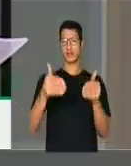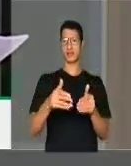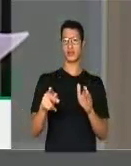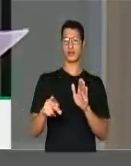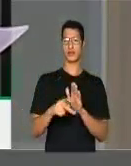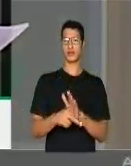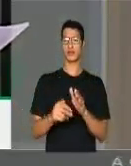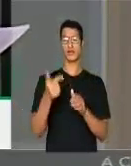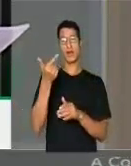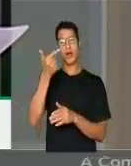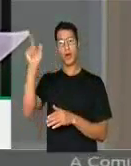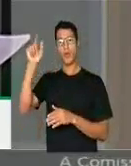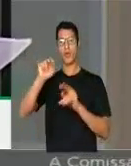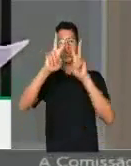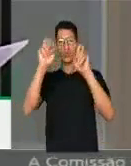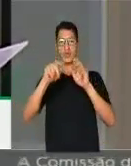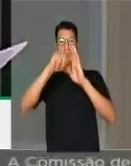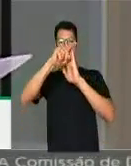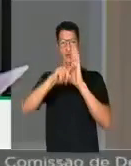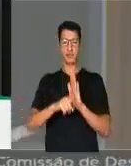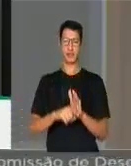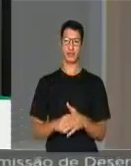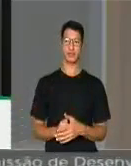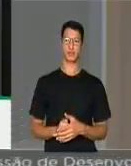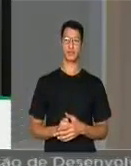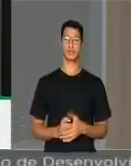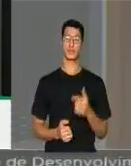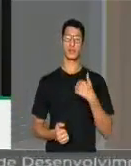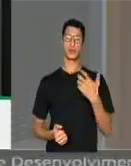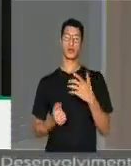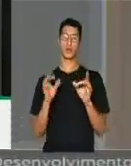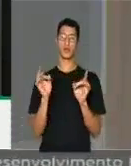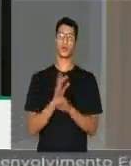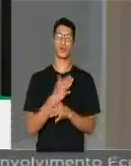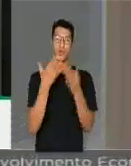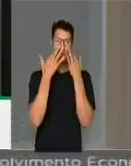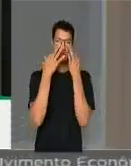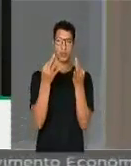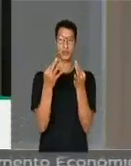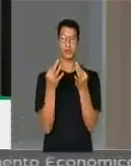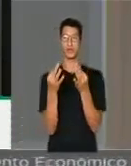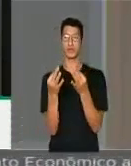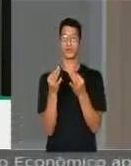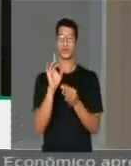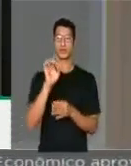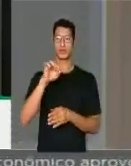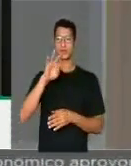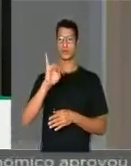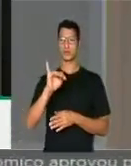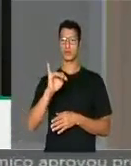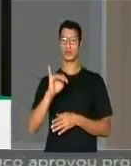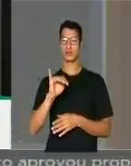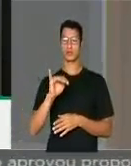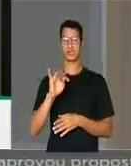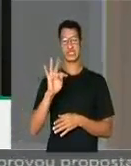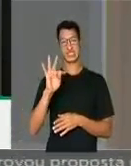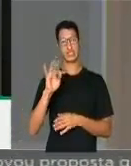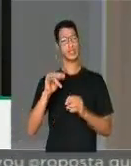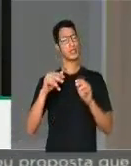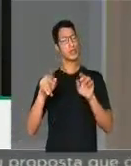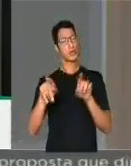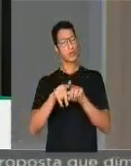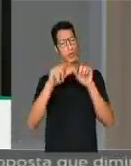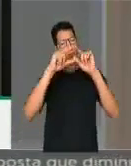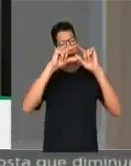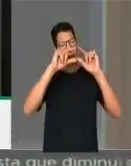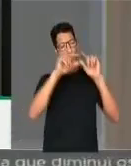destinados para outras áreas de investimento. Quero concluir chamando a atenção do DENIT, cujo